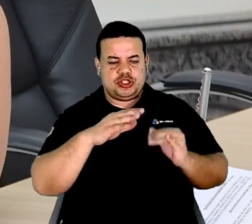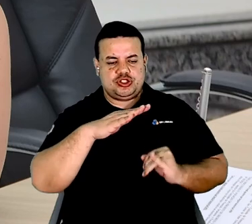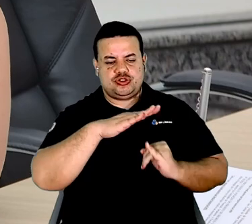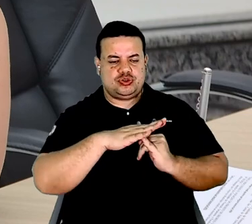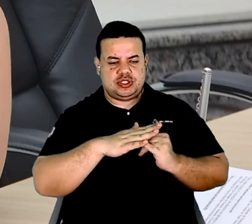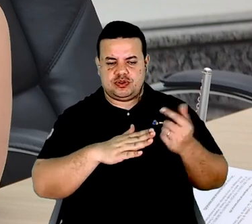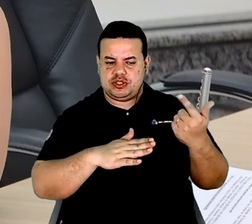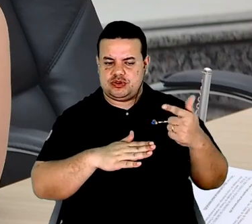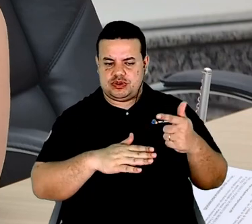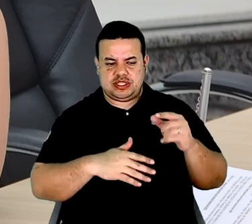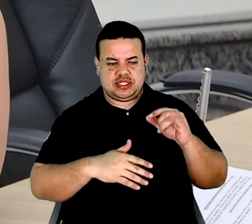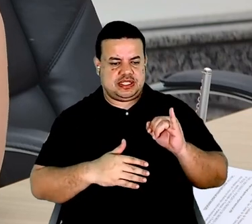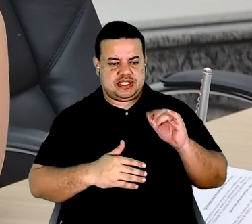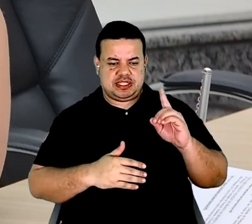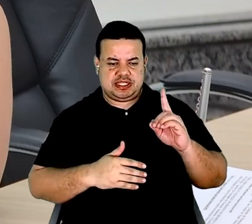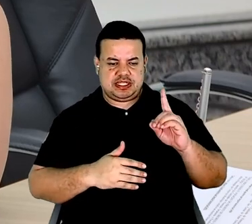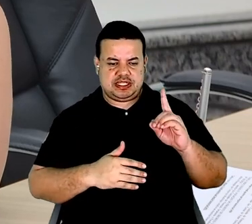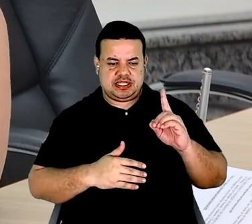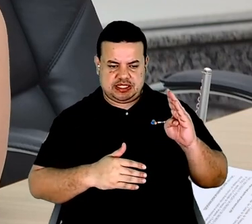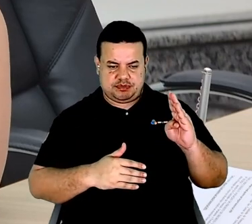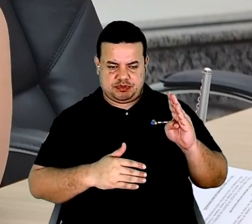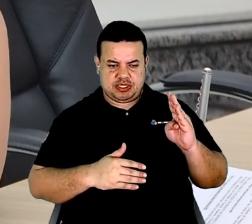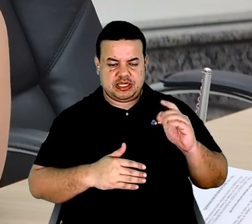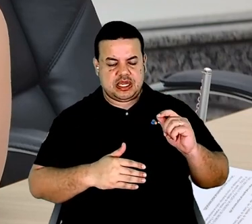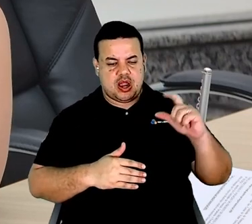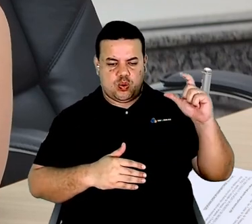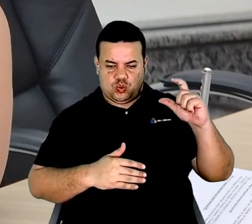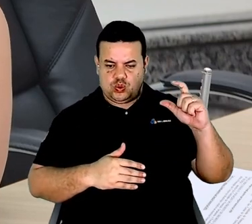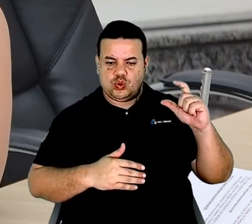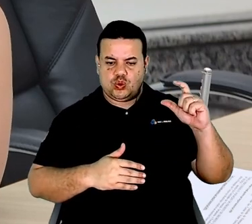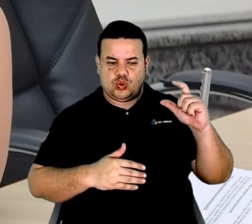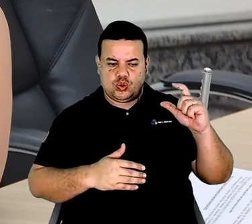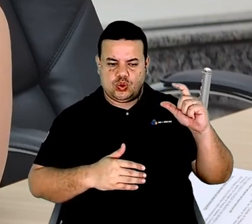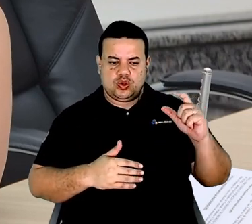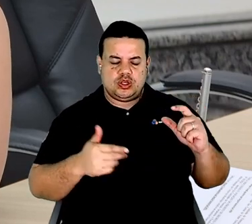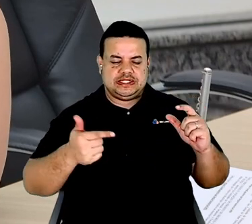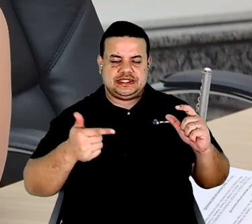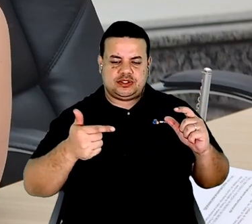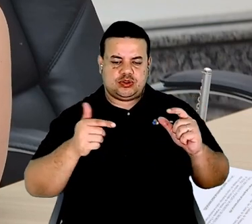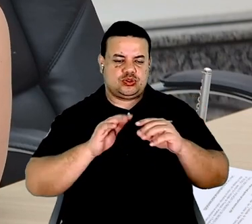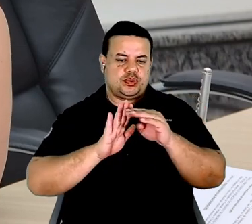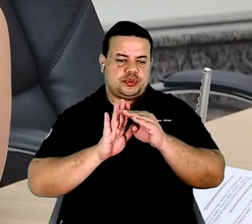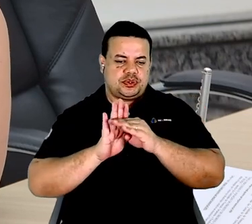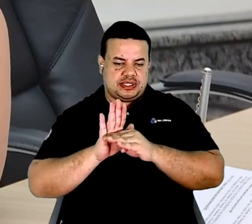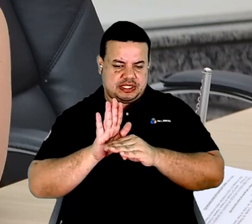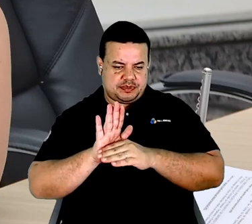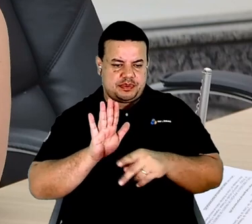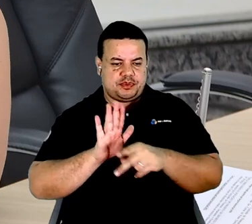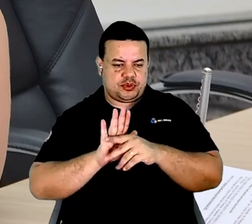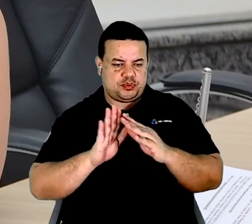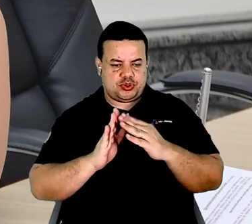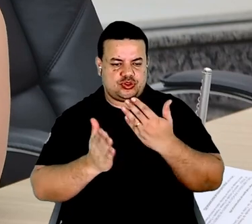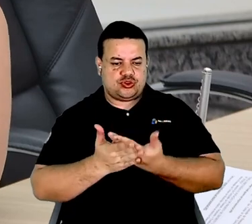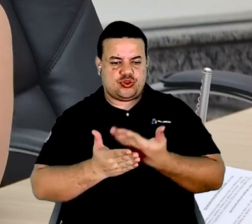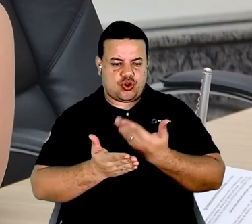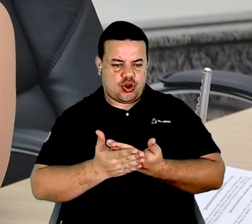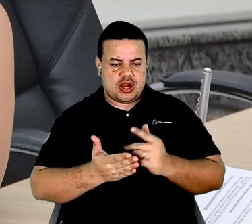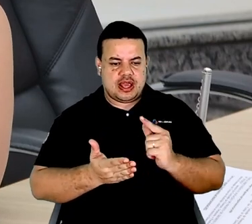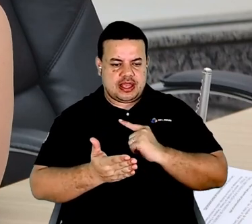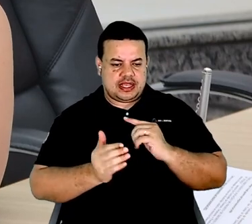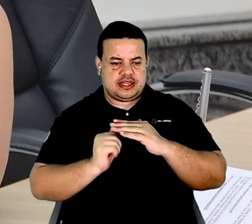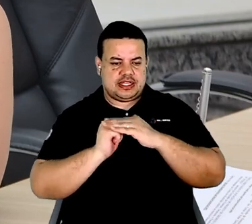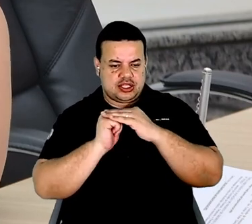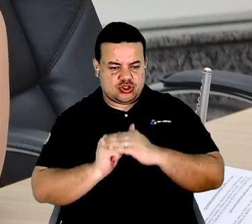IDEB alto. Segundo, esse programa também é destinado a escolas que têm estrutura